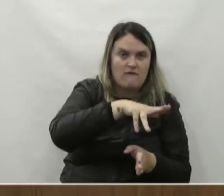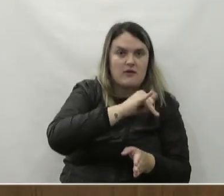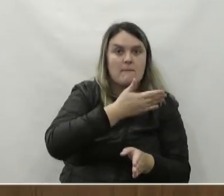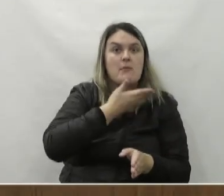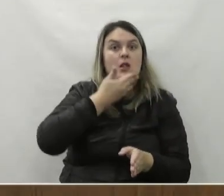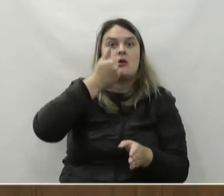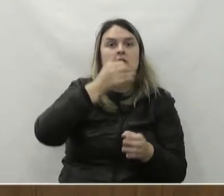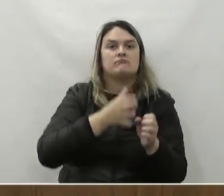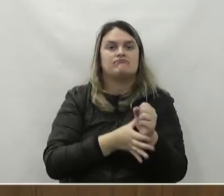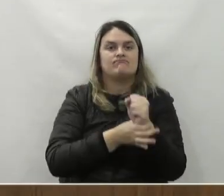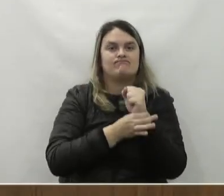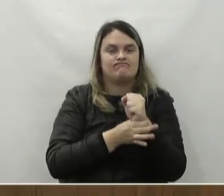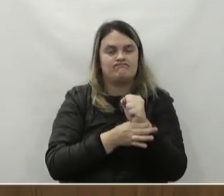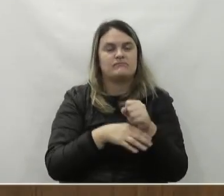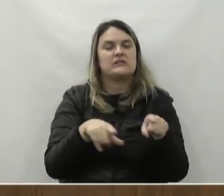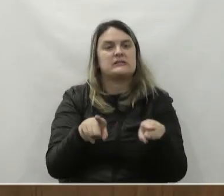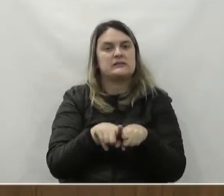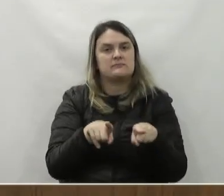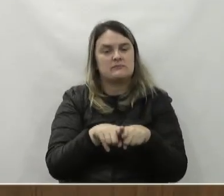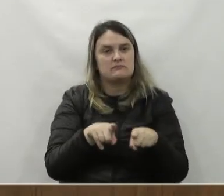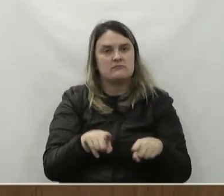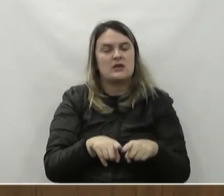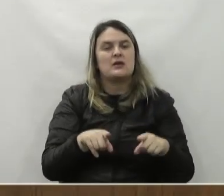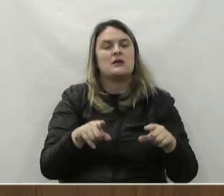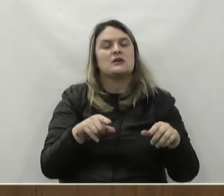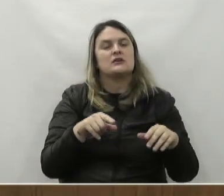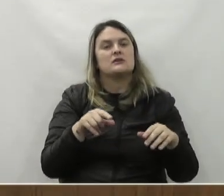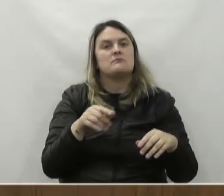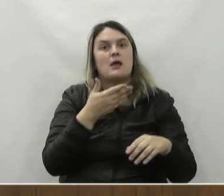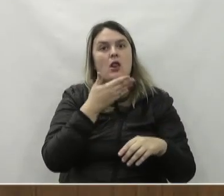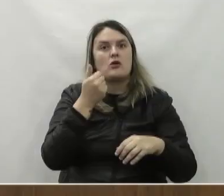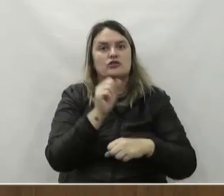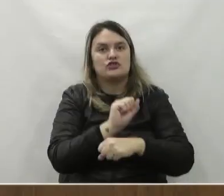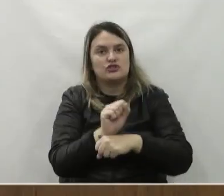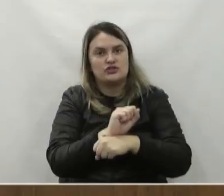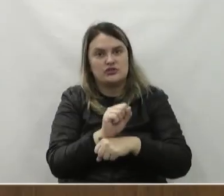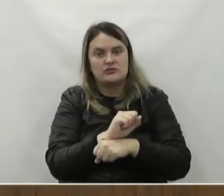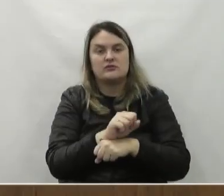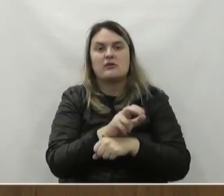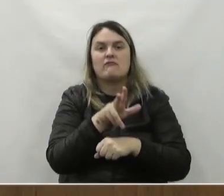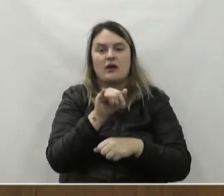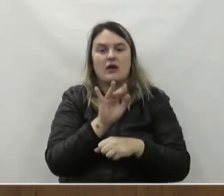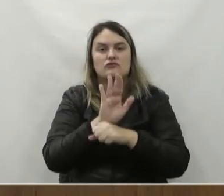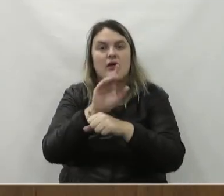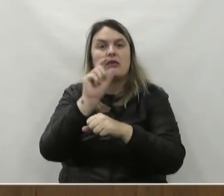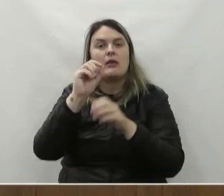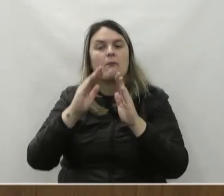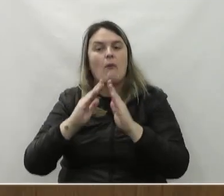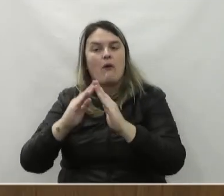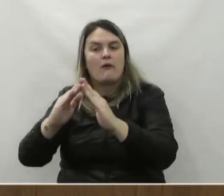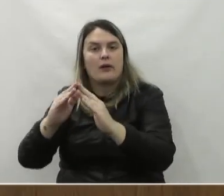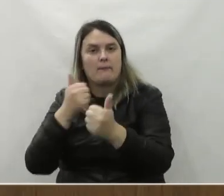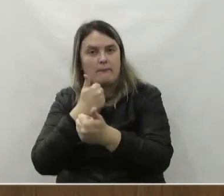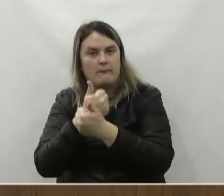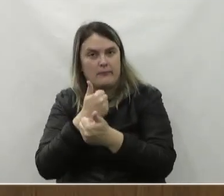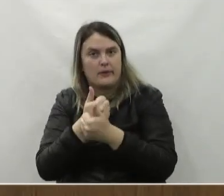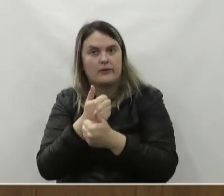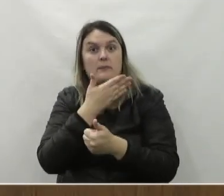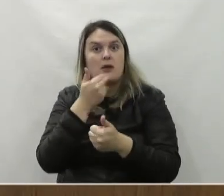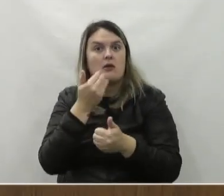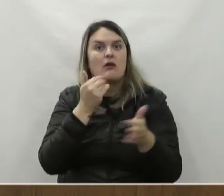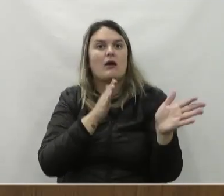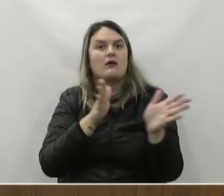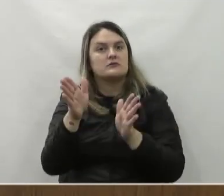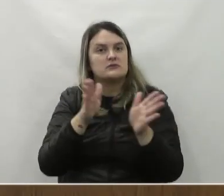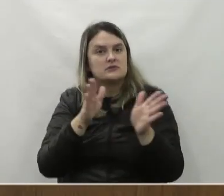segurança, conforto e valorização à região, beneficiando diretamente os moradores e melhorando o acesso aos